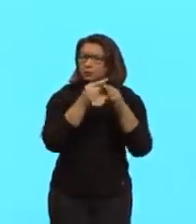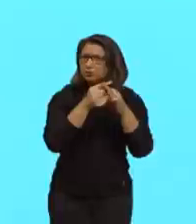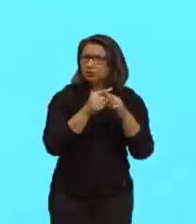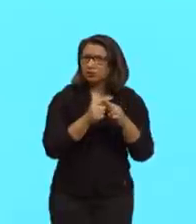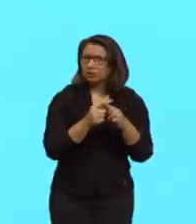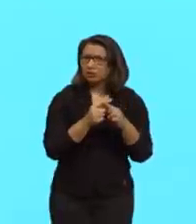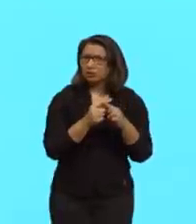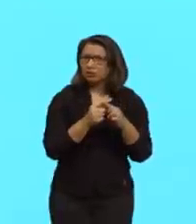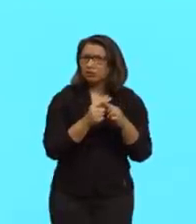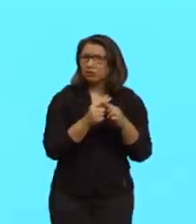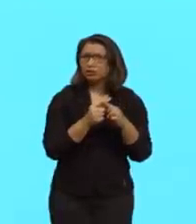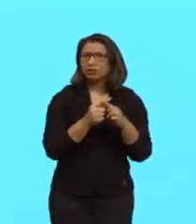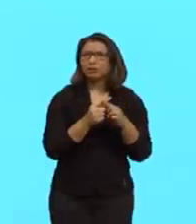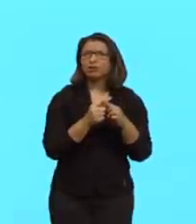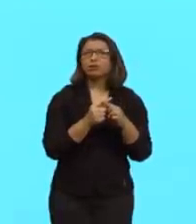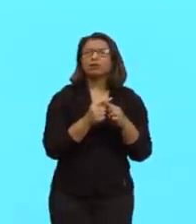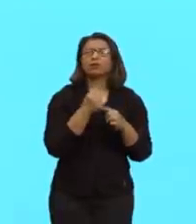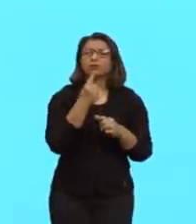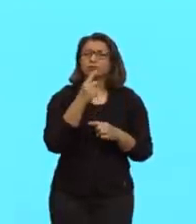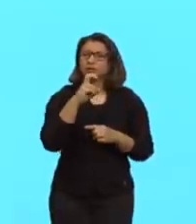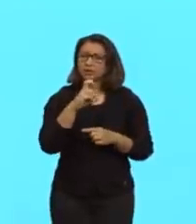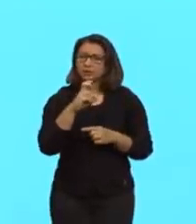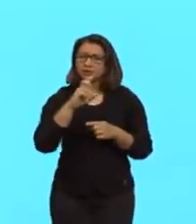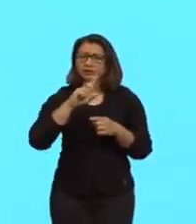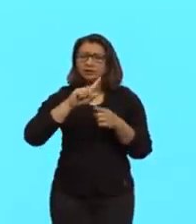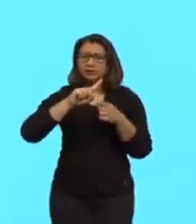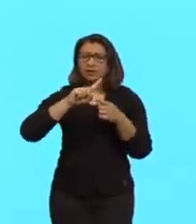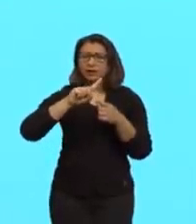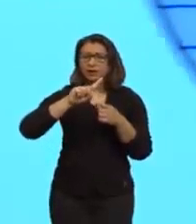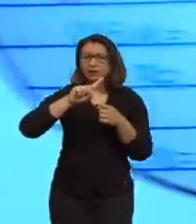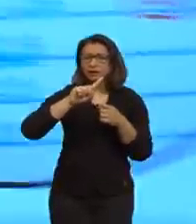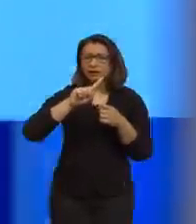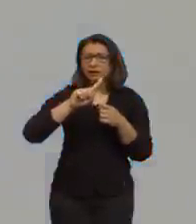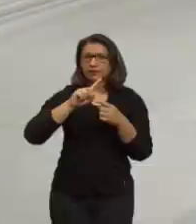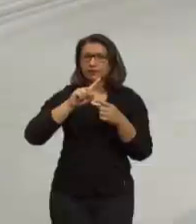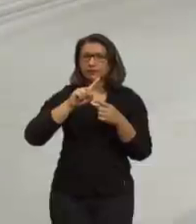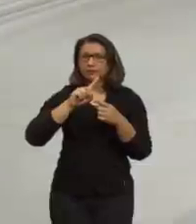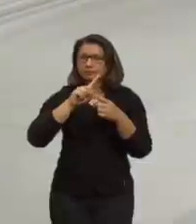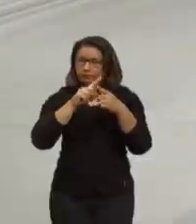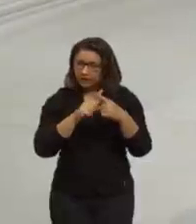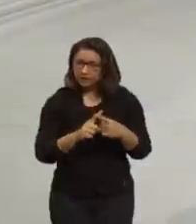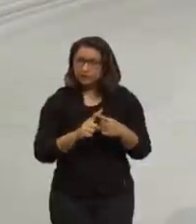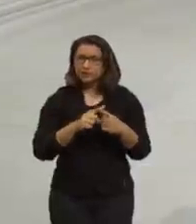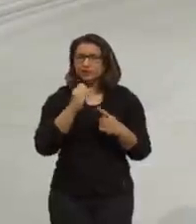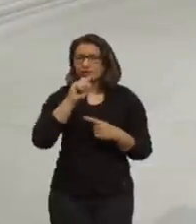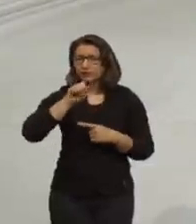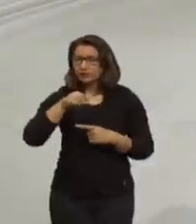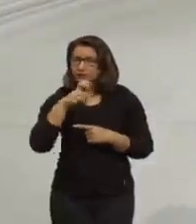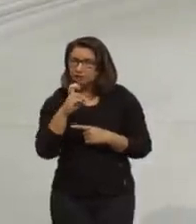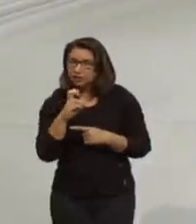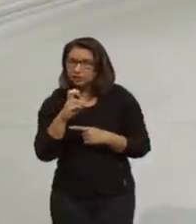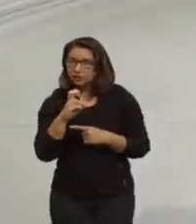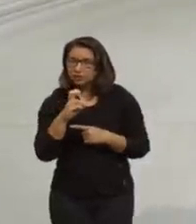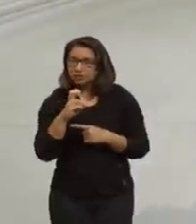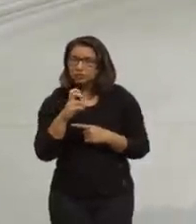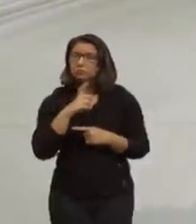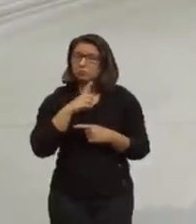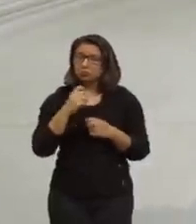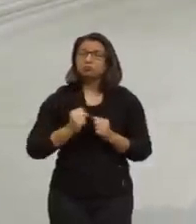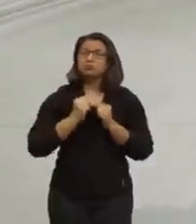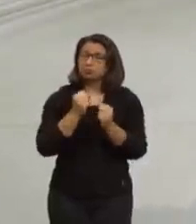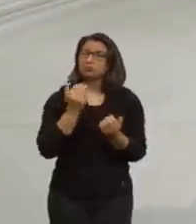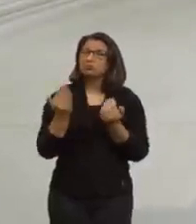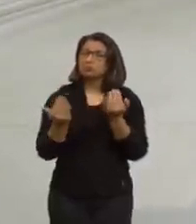aqui do 15 vezes 1,5? Então, vamos relembrar, vou ajudá-los, ó. Que essa dúvida pode ser que a